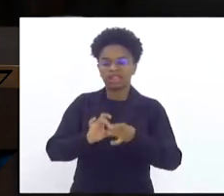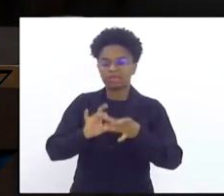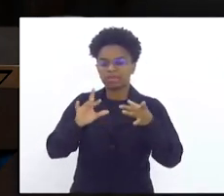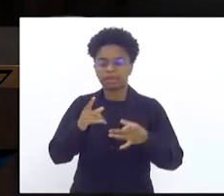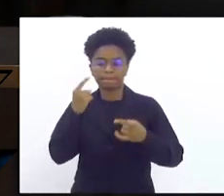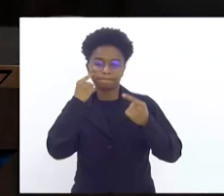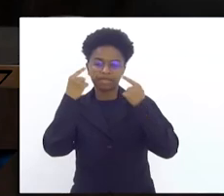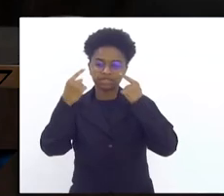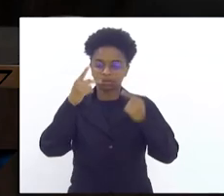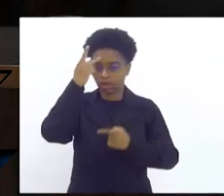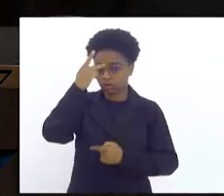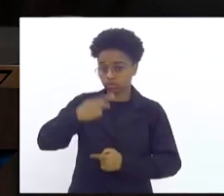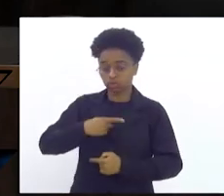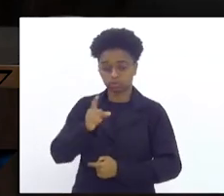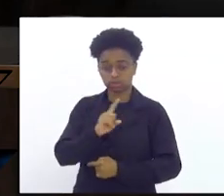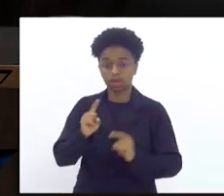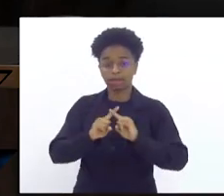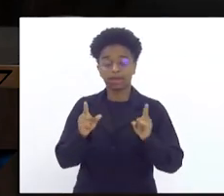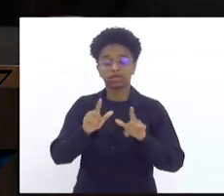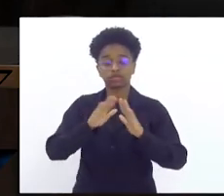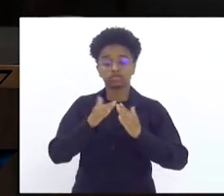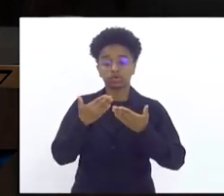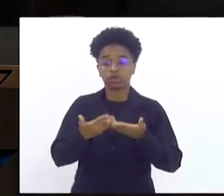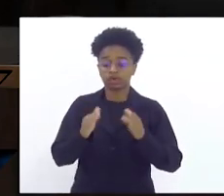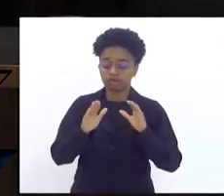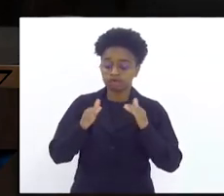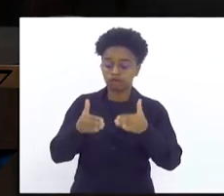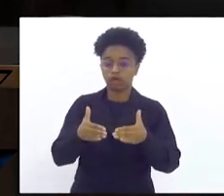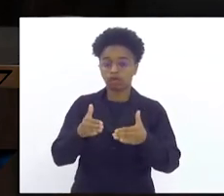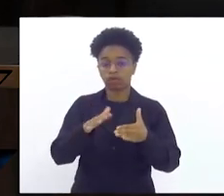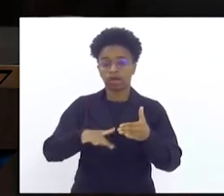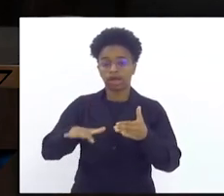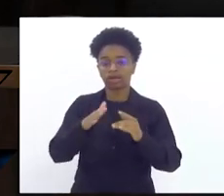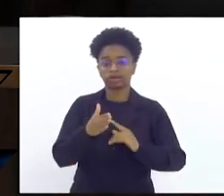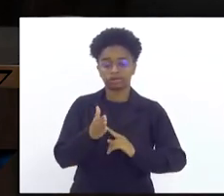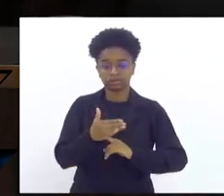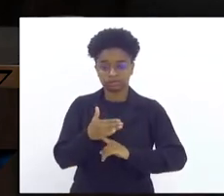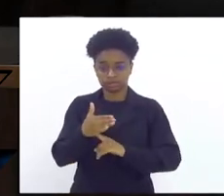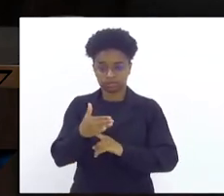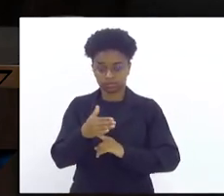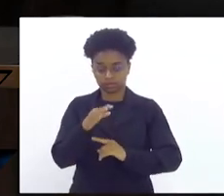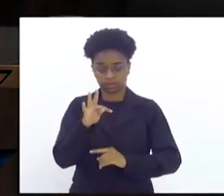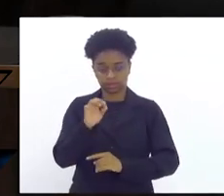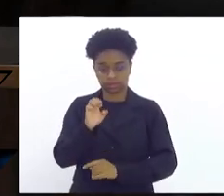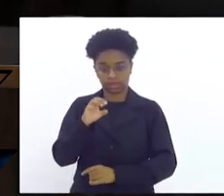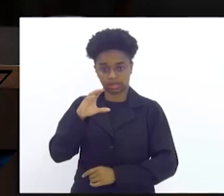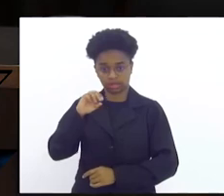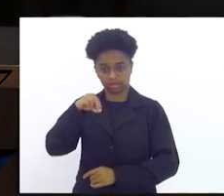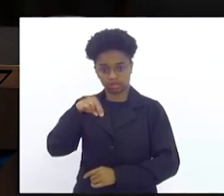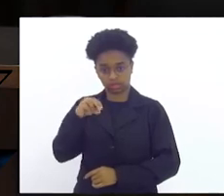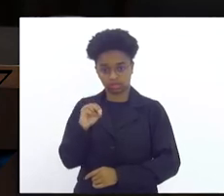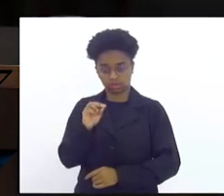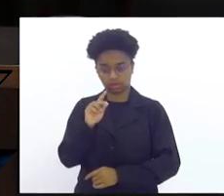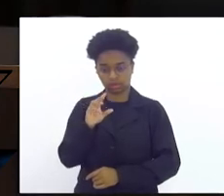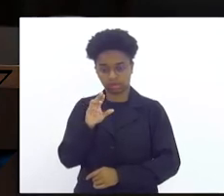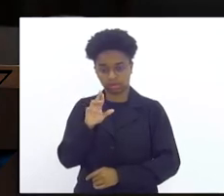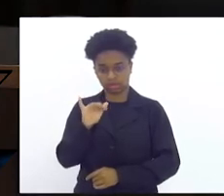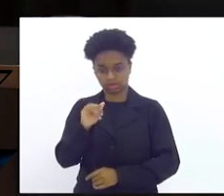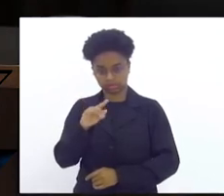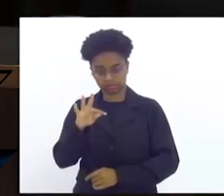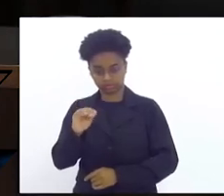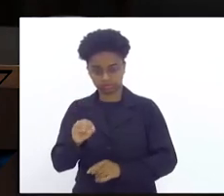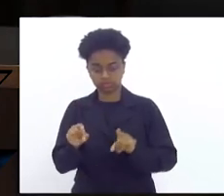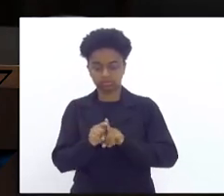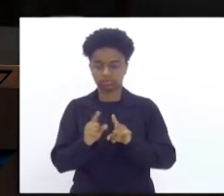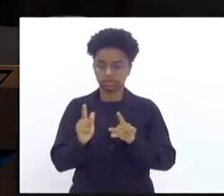pensamento da Autonomia mas uma escola reduzida aos pressupostos tecnocar Democráticos e meramente de gestão e ordenamento tem